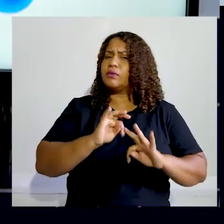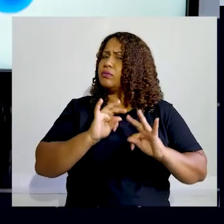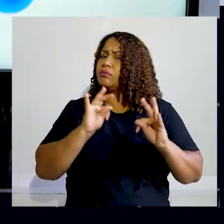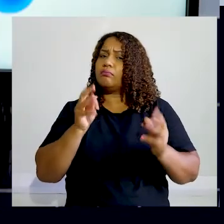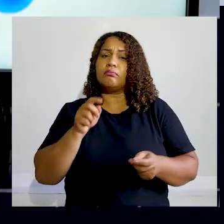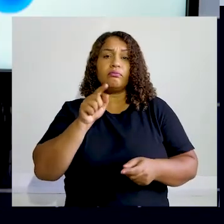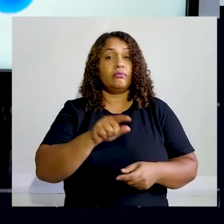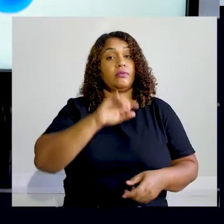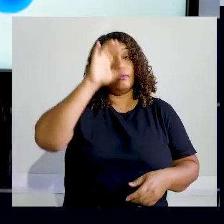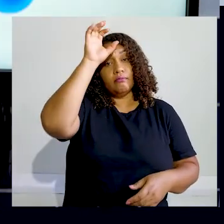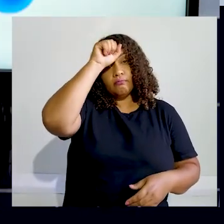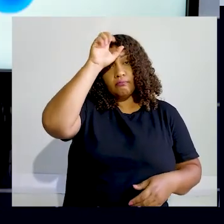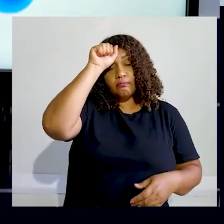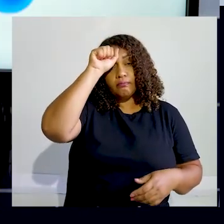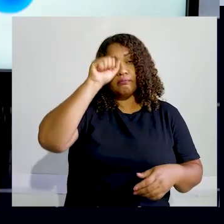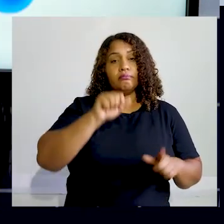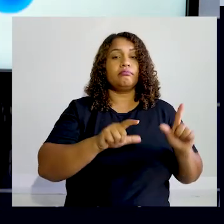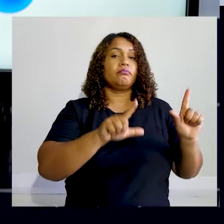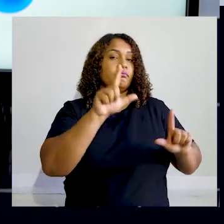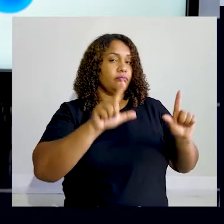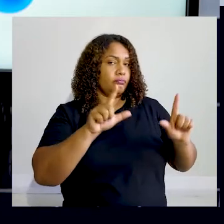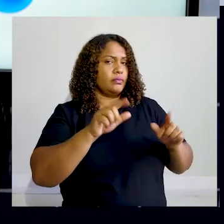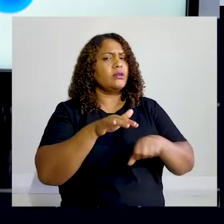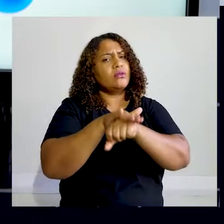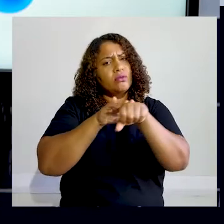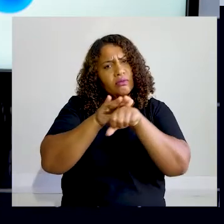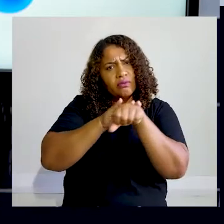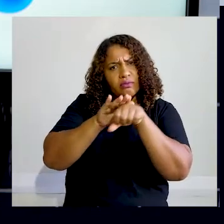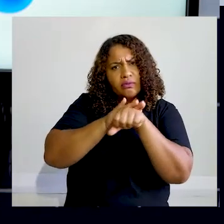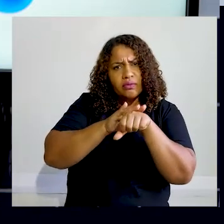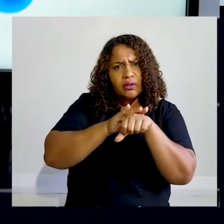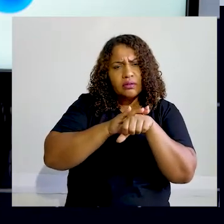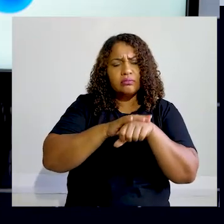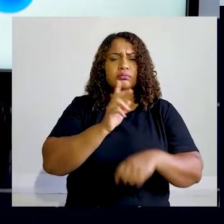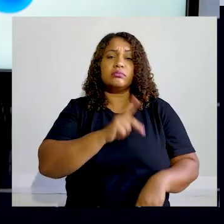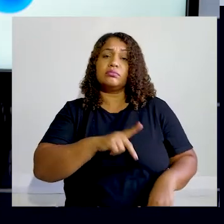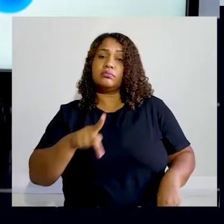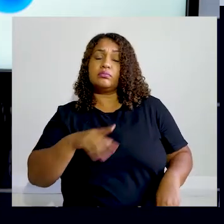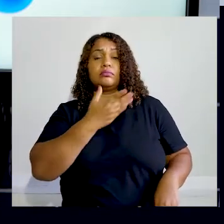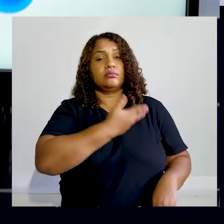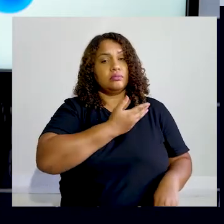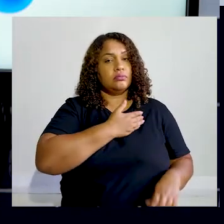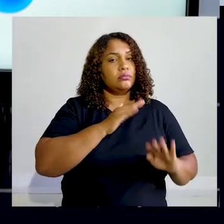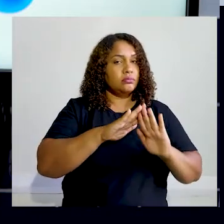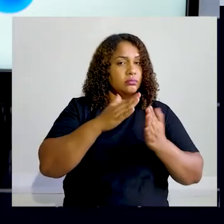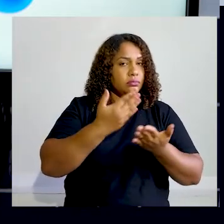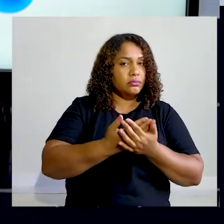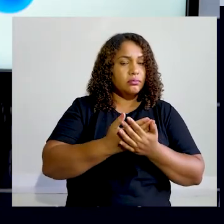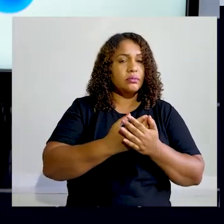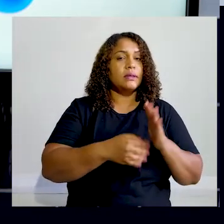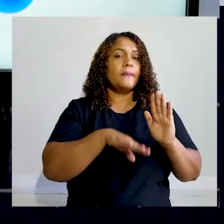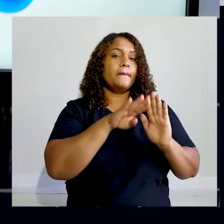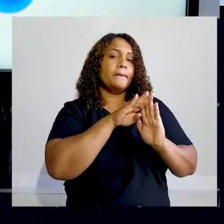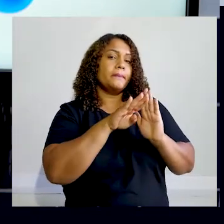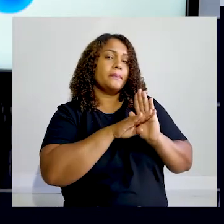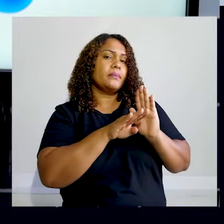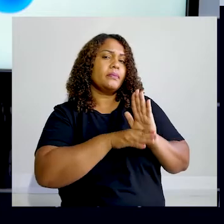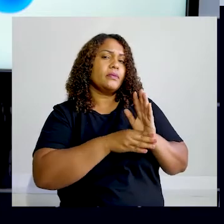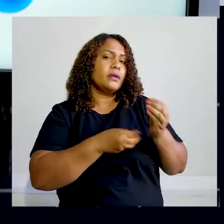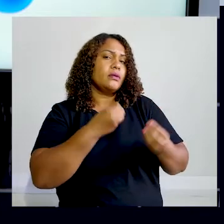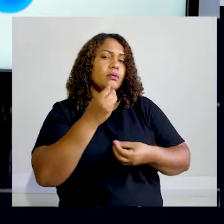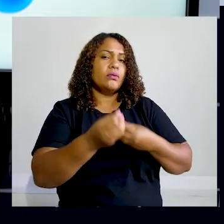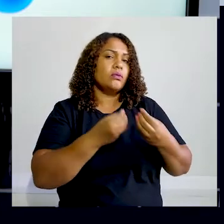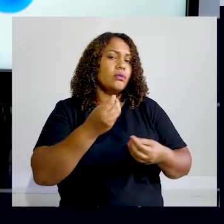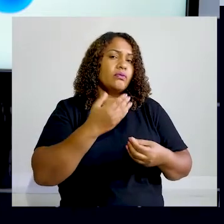Aproveite tudo o que você aprendeu nesse programa e converse com seus colegas e professores da sua escola para planejar uma